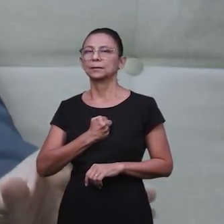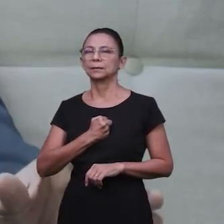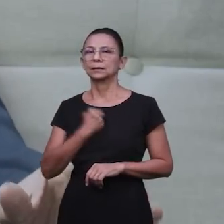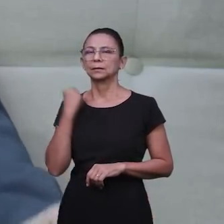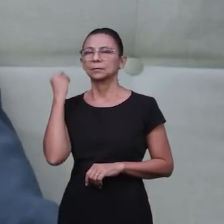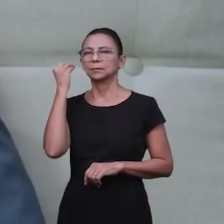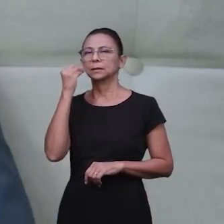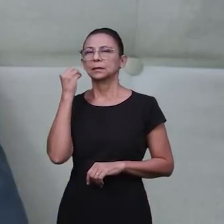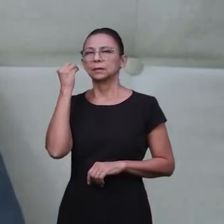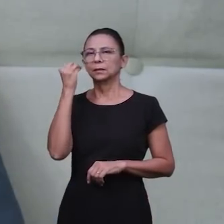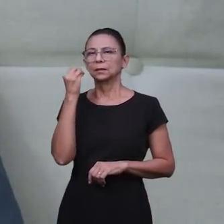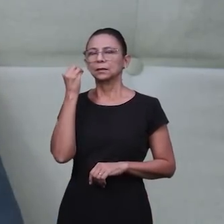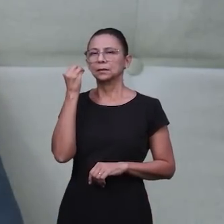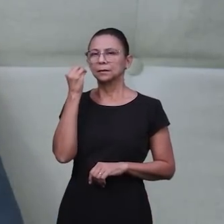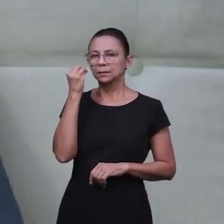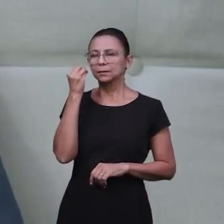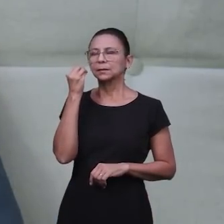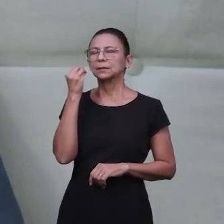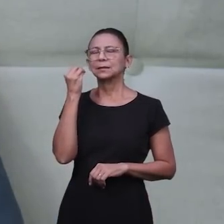experiências